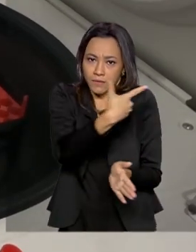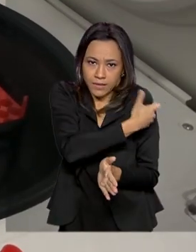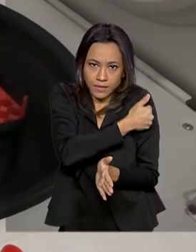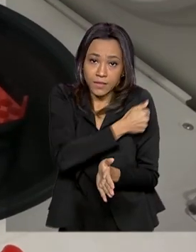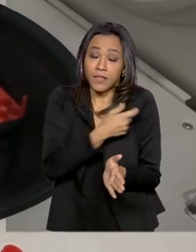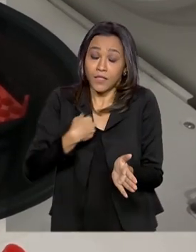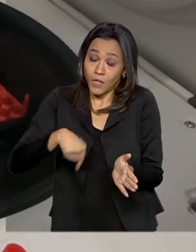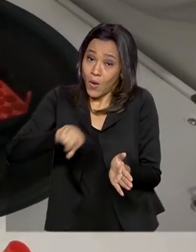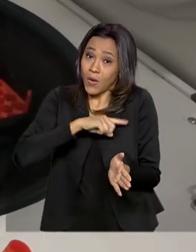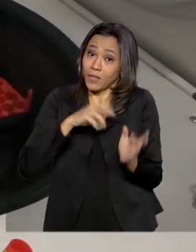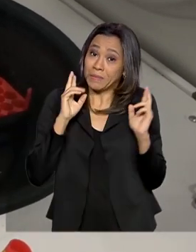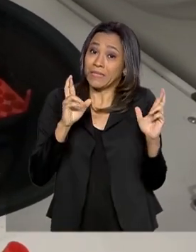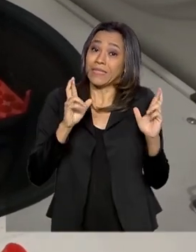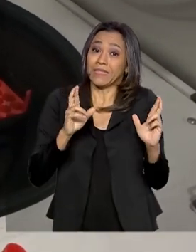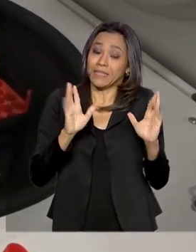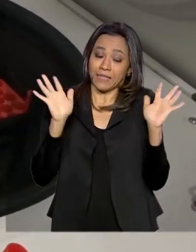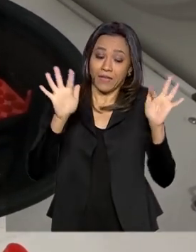teremos essa vacina até o final desse ano.